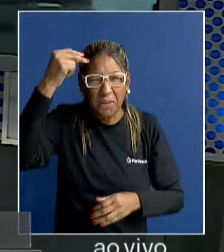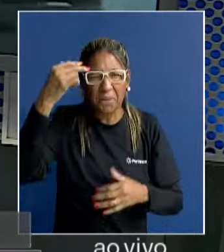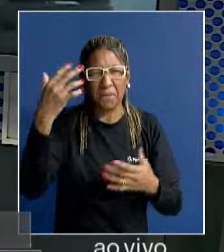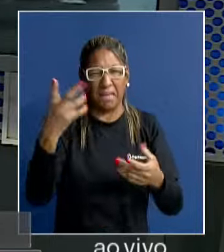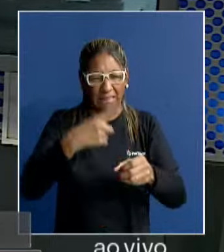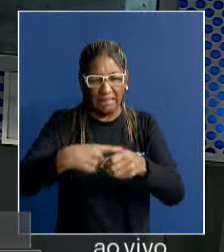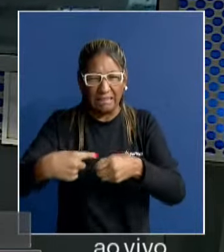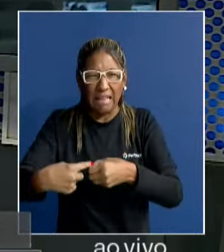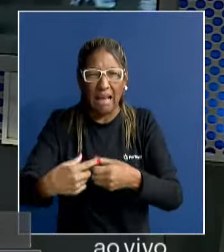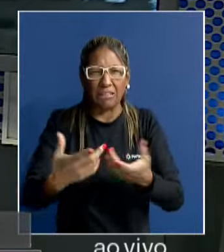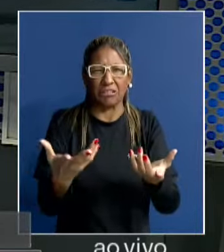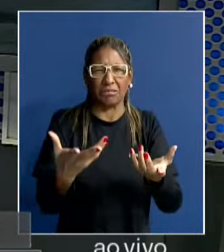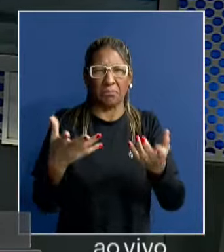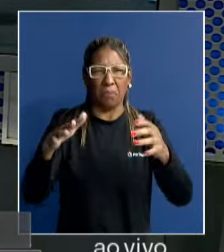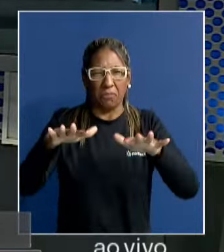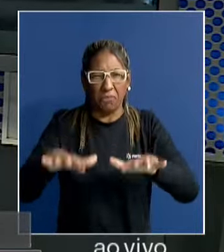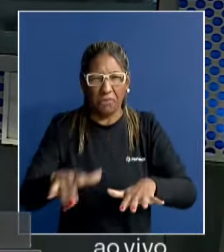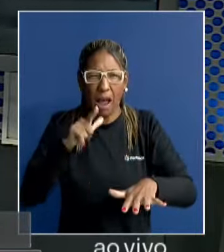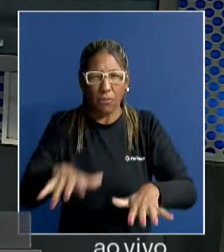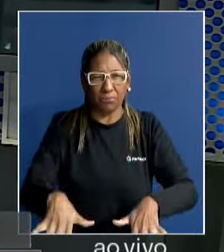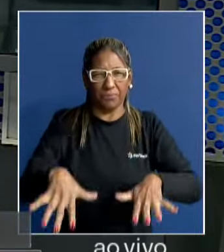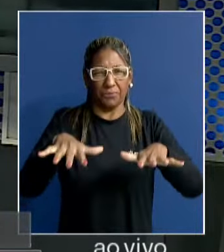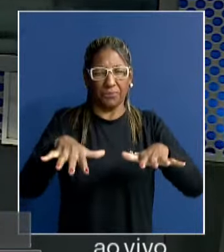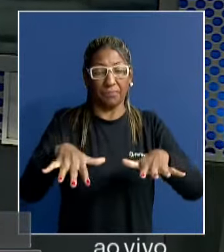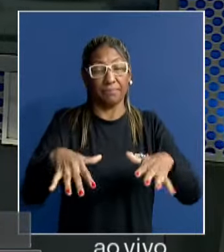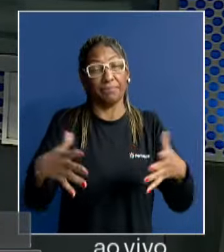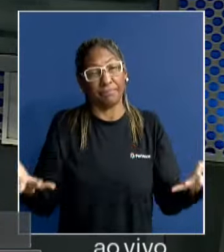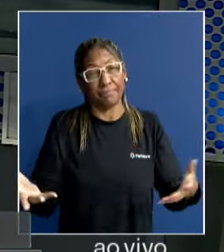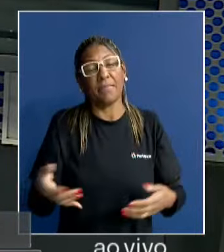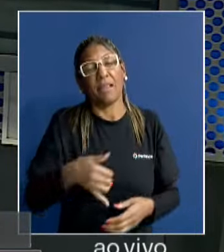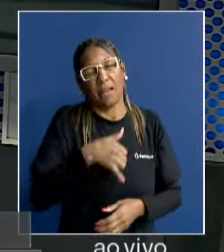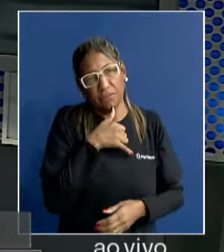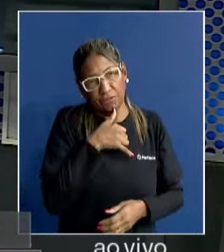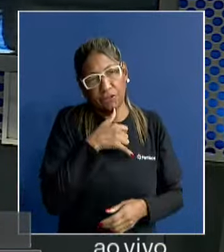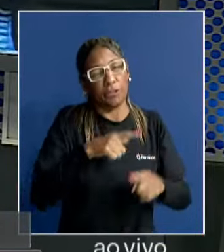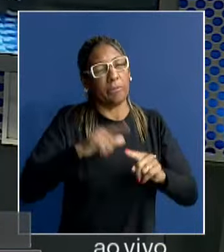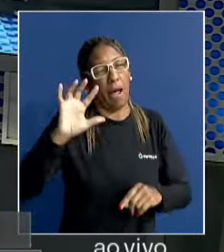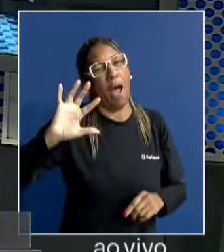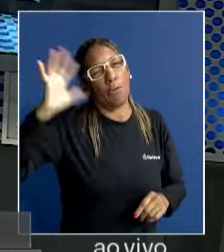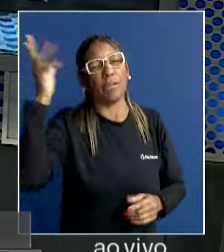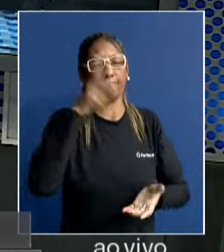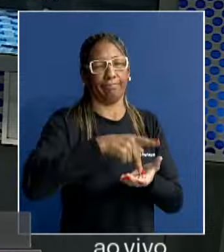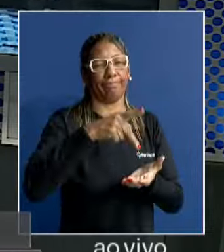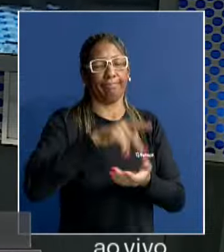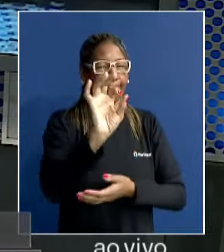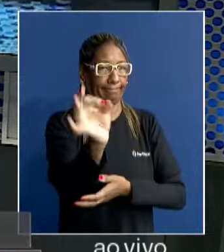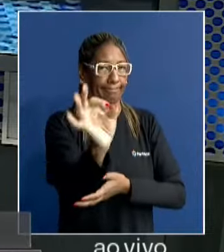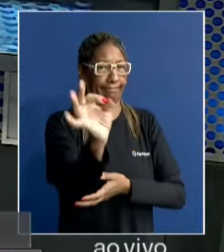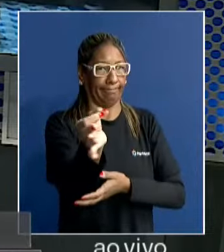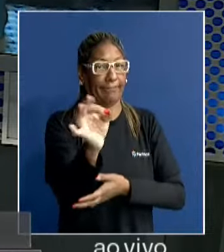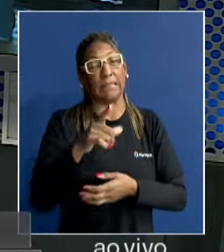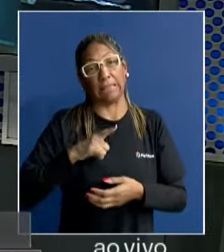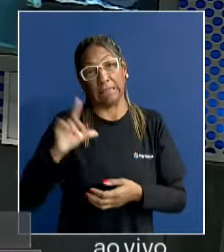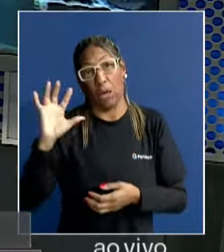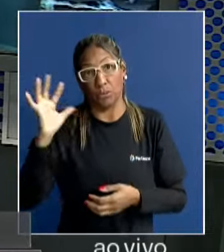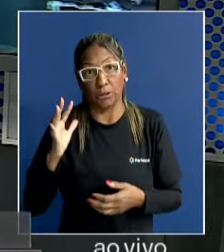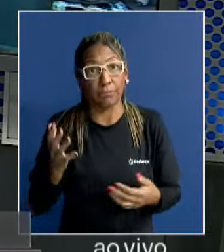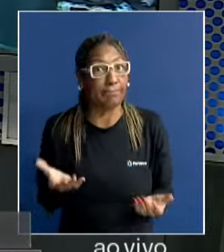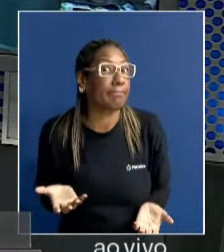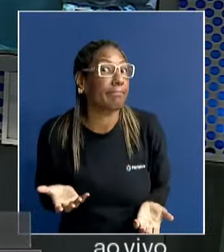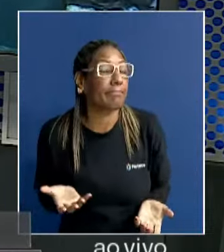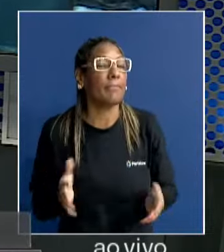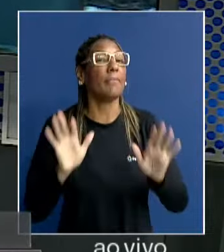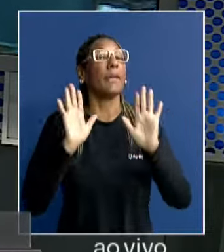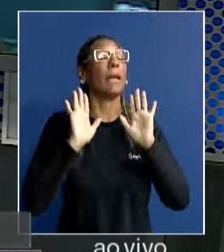das cidades atingidas, infelizmente, isso vem acontecendo. Infelizmente, vem acontecendo, né?